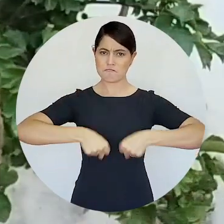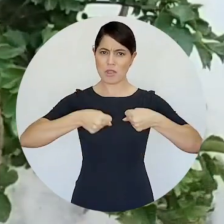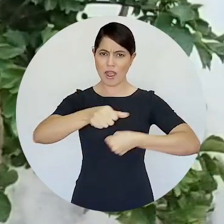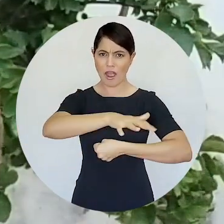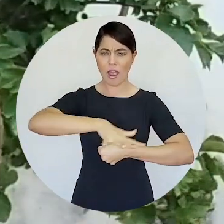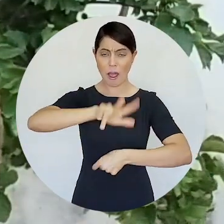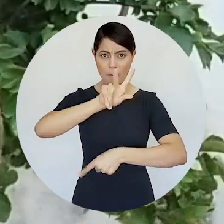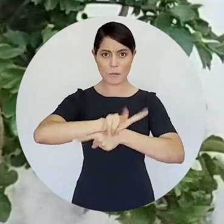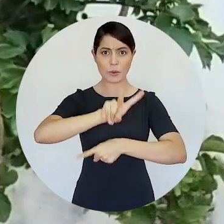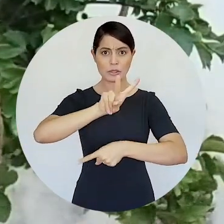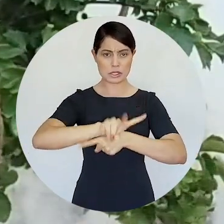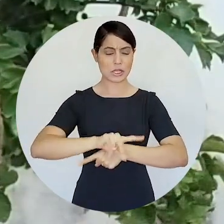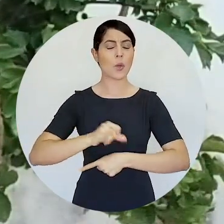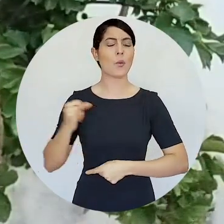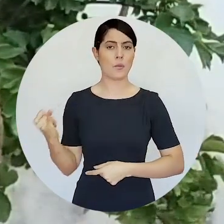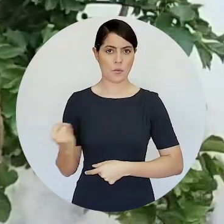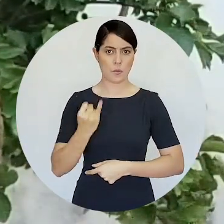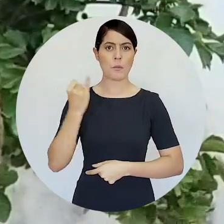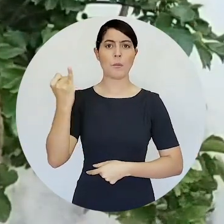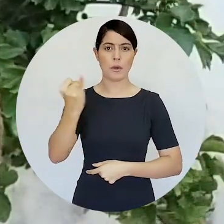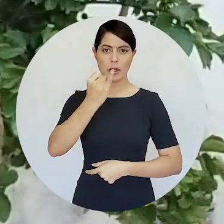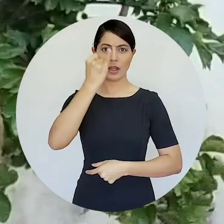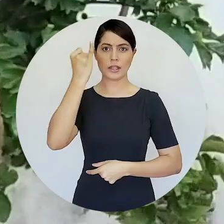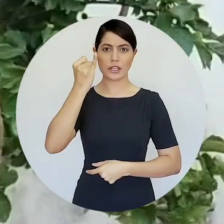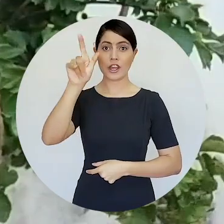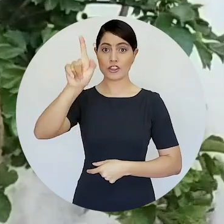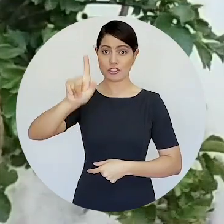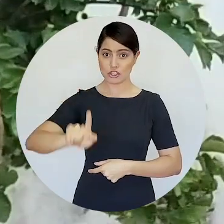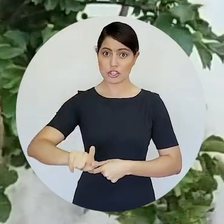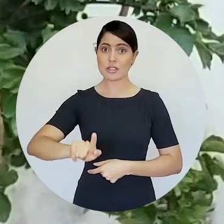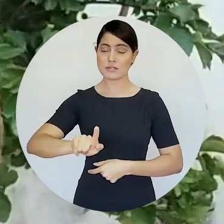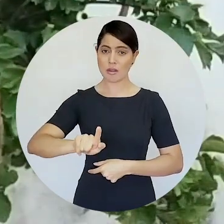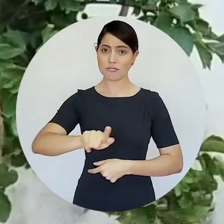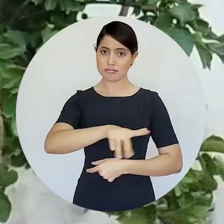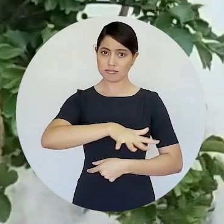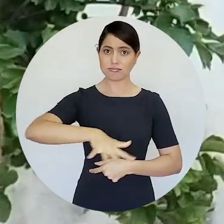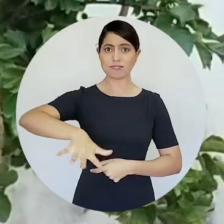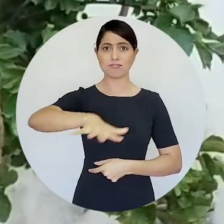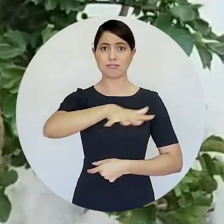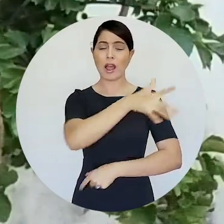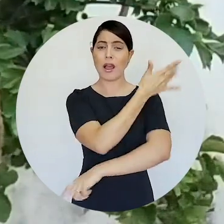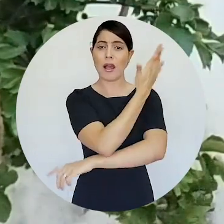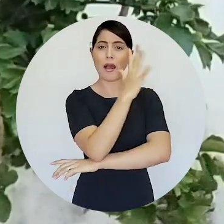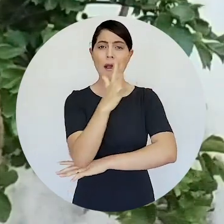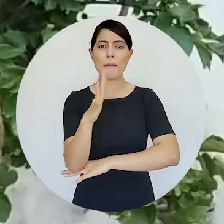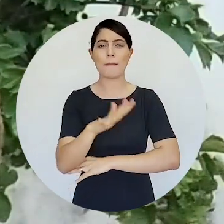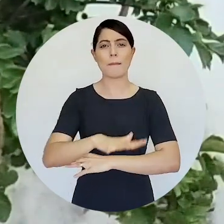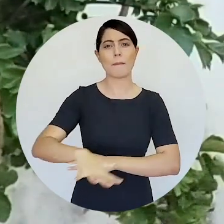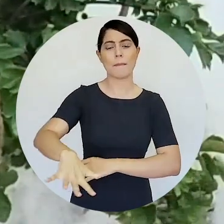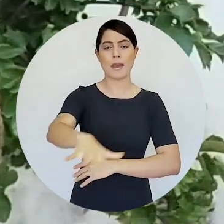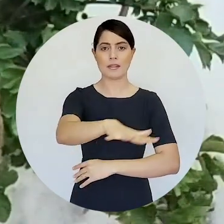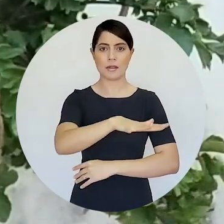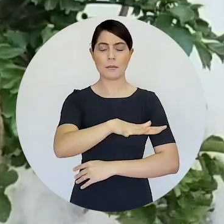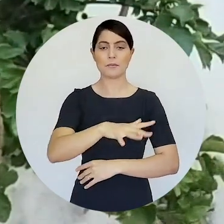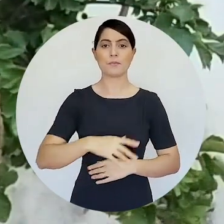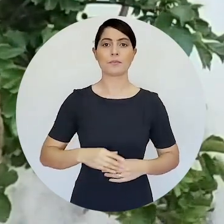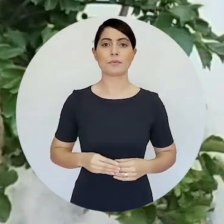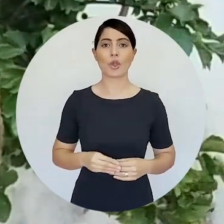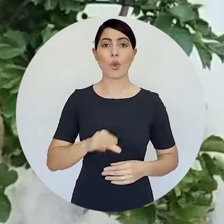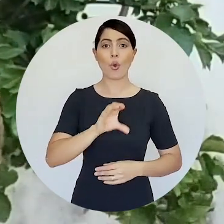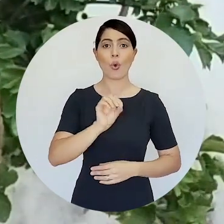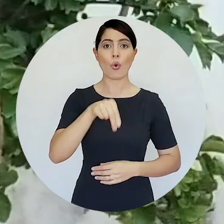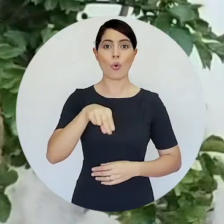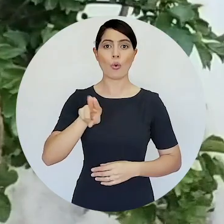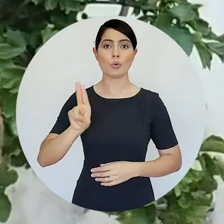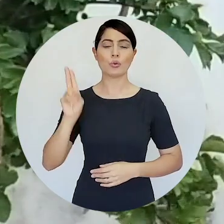áreas protegidas, esse tão importante instrumento de gestão pública ambiental. Não à toa, a Organização das Nações Unidas, a